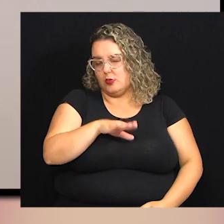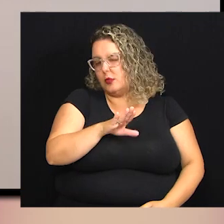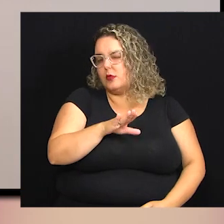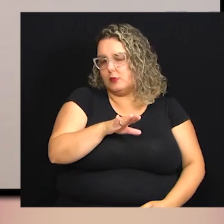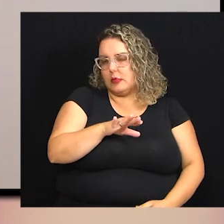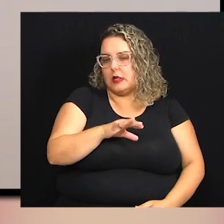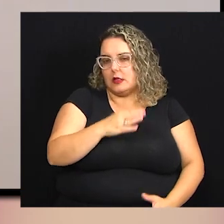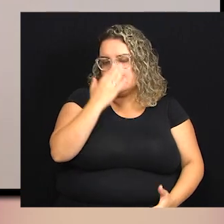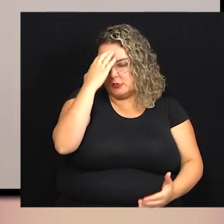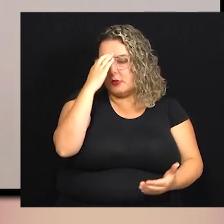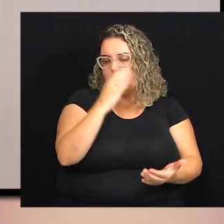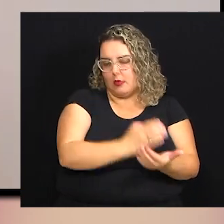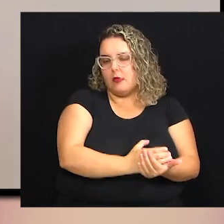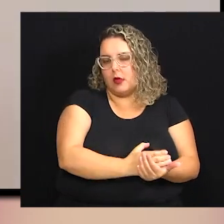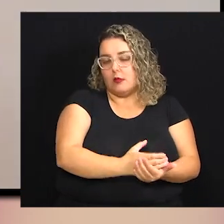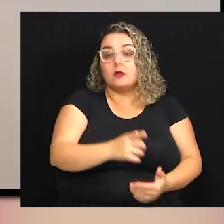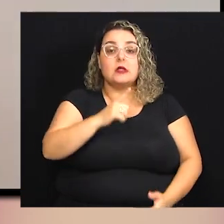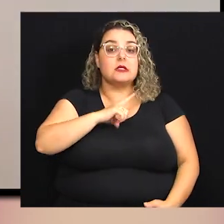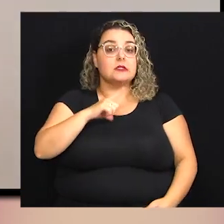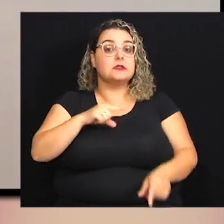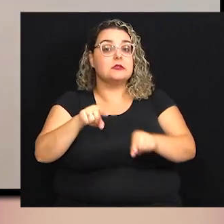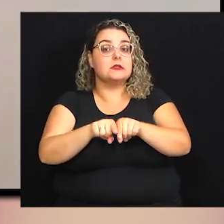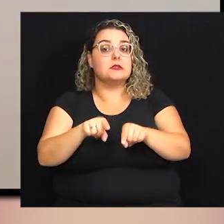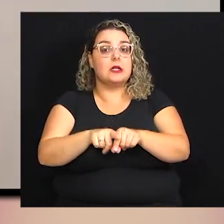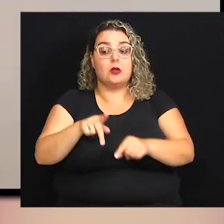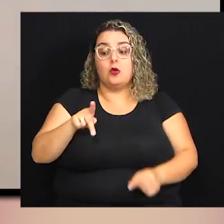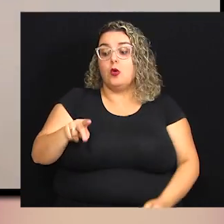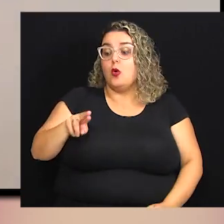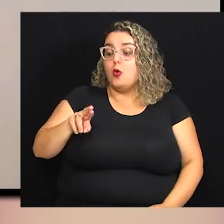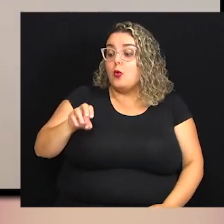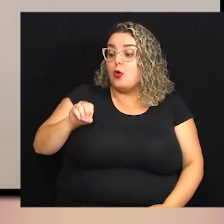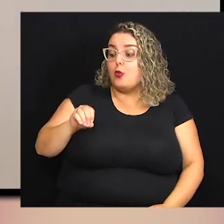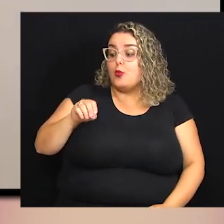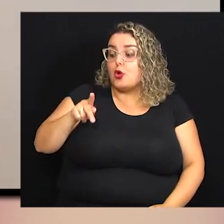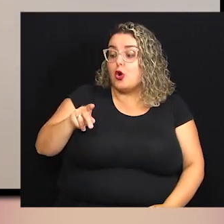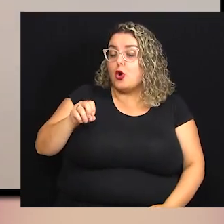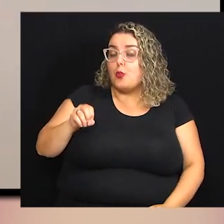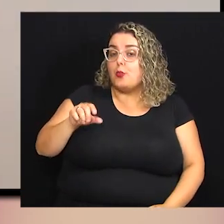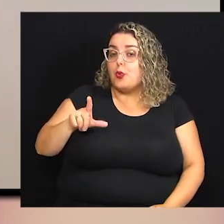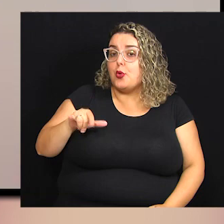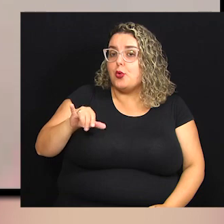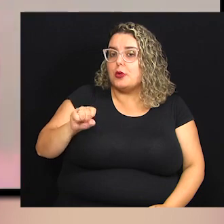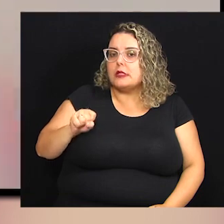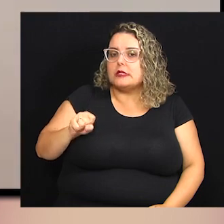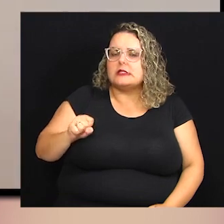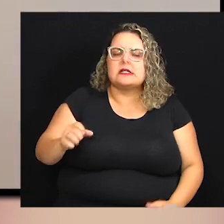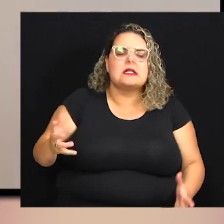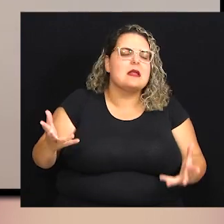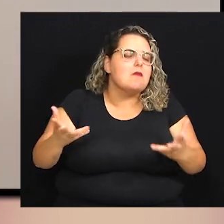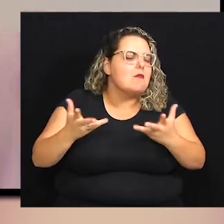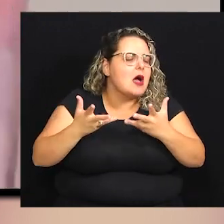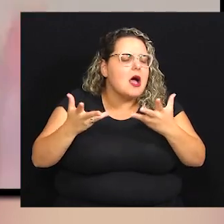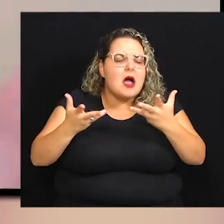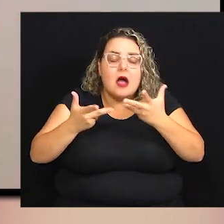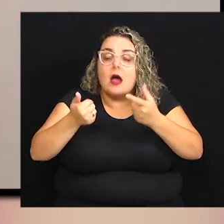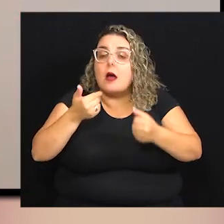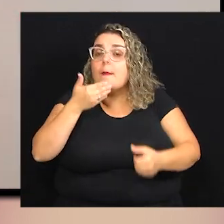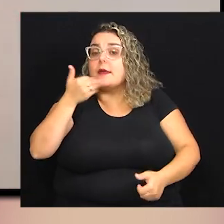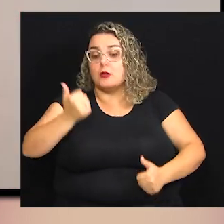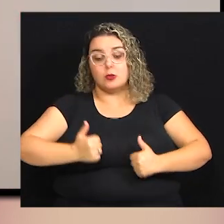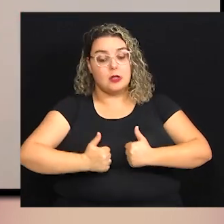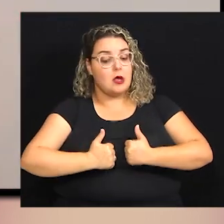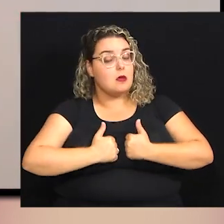mais confiável. E você tem também o própolis, que ele é fantástico, tanto para